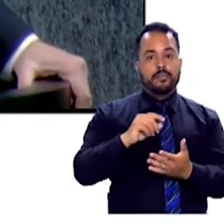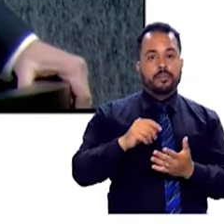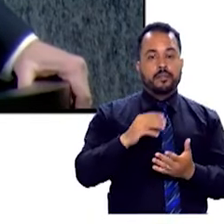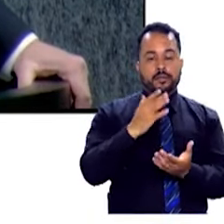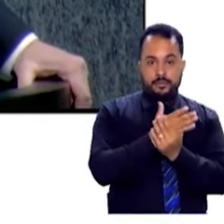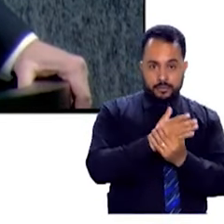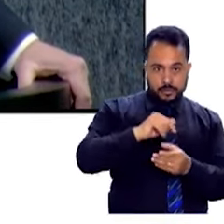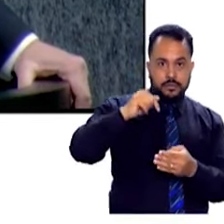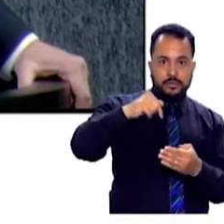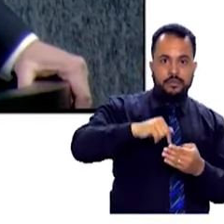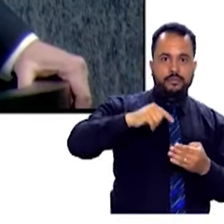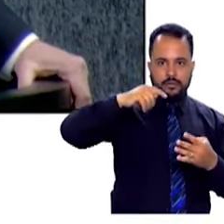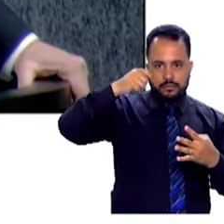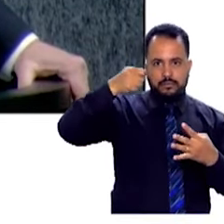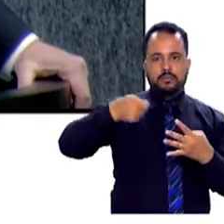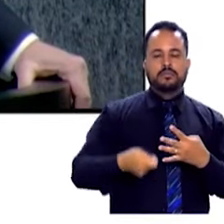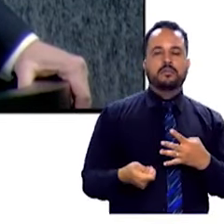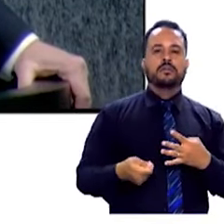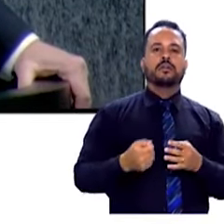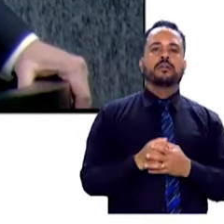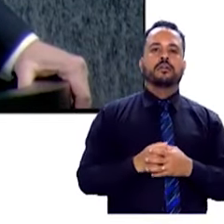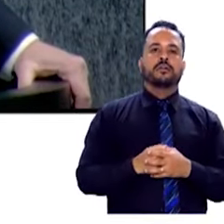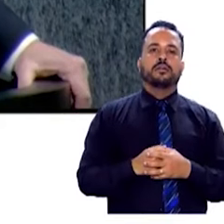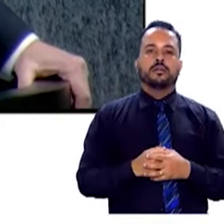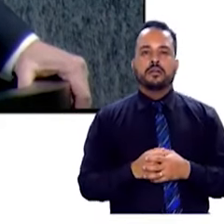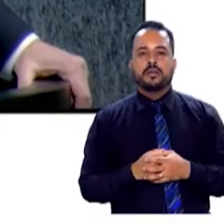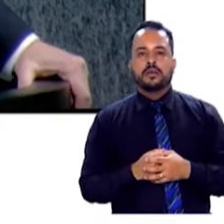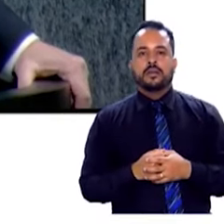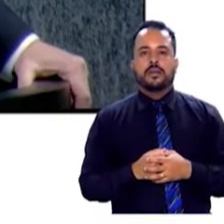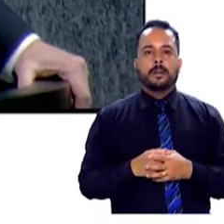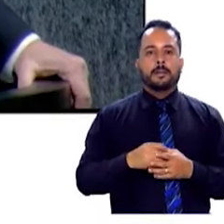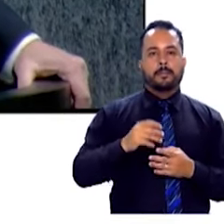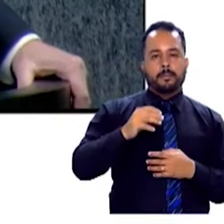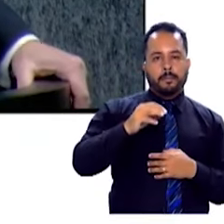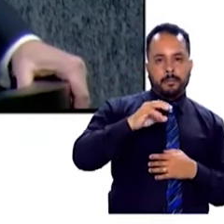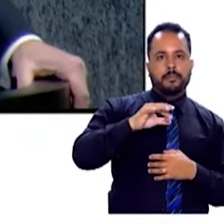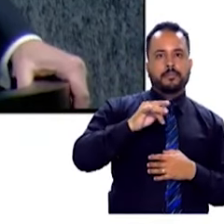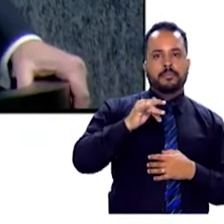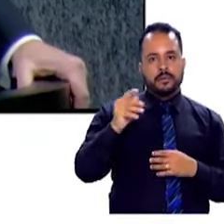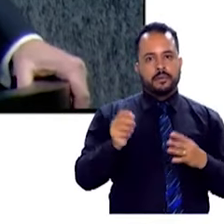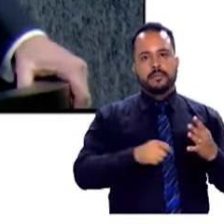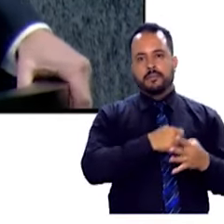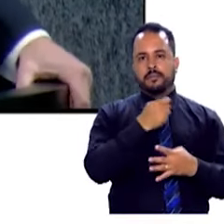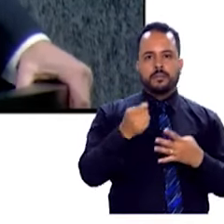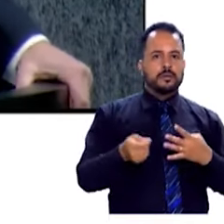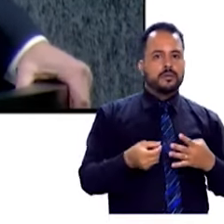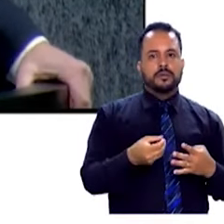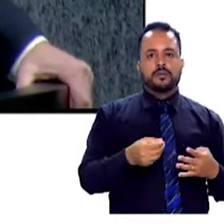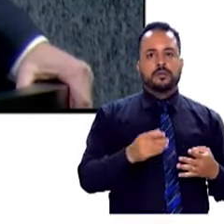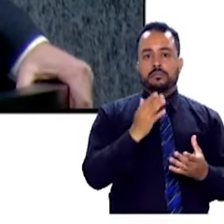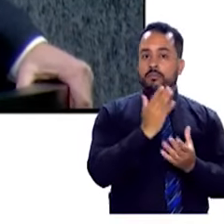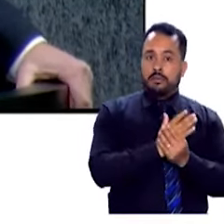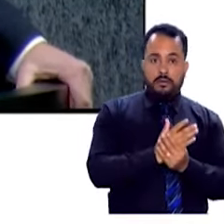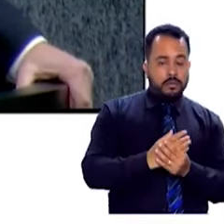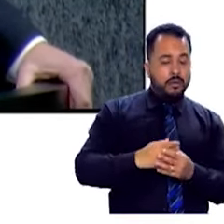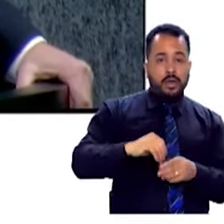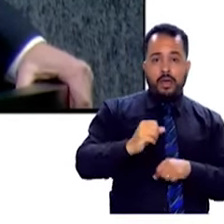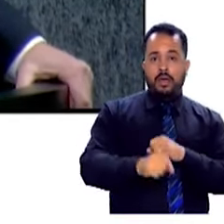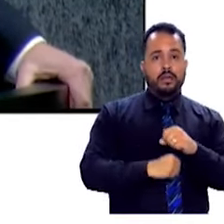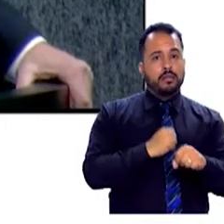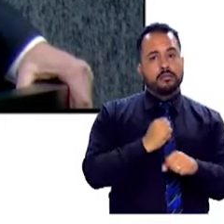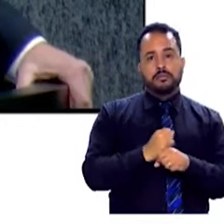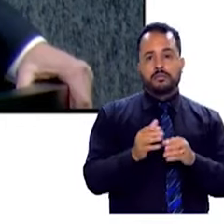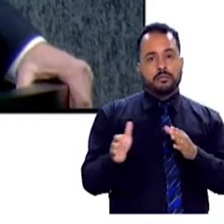que que o ministro Mauro mencionou e que ontem o ministro Barroso mencionou me assustam o maior número de casos que foi decidido por ano em desde